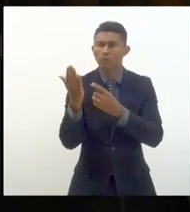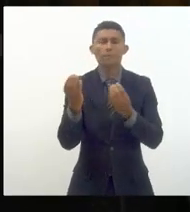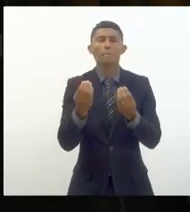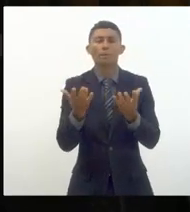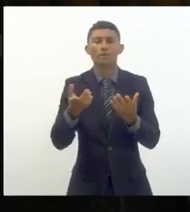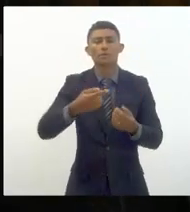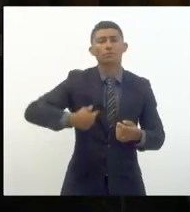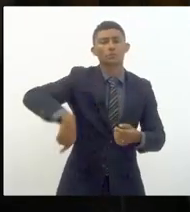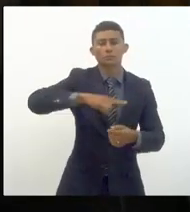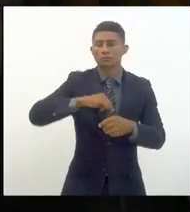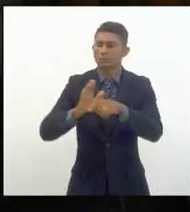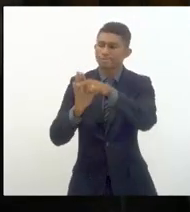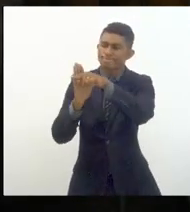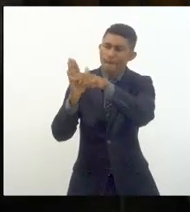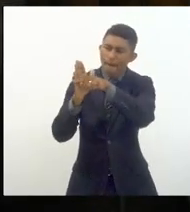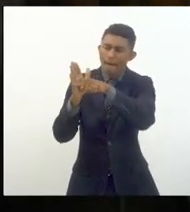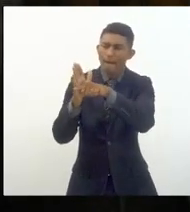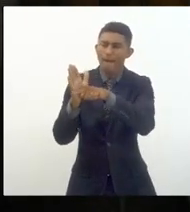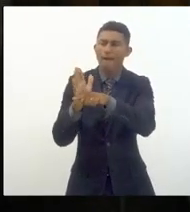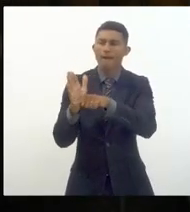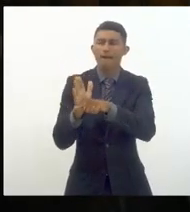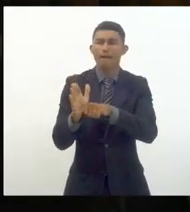análise cuidadosa